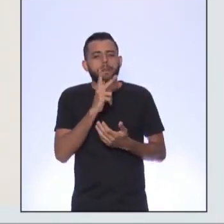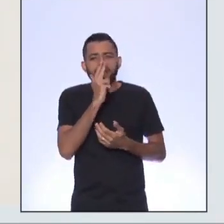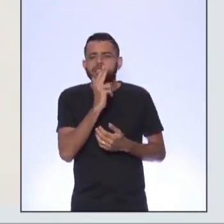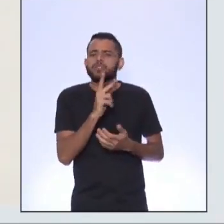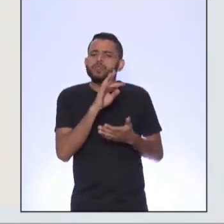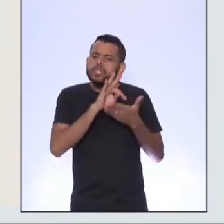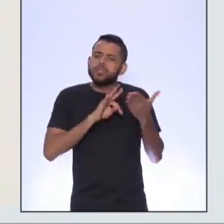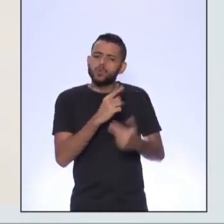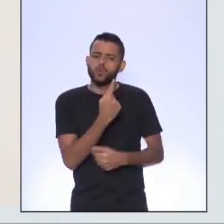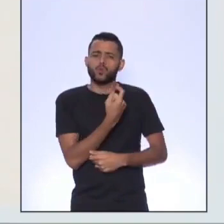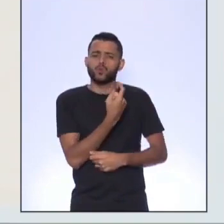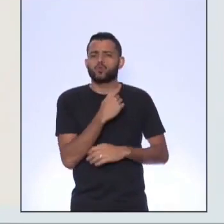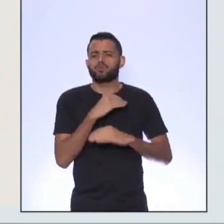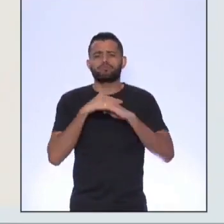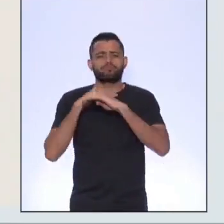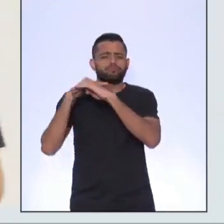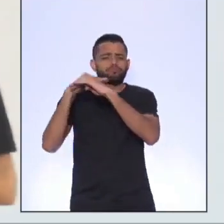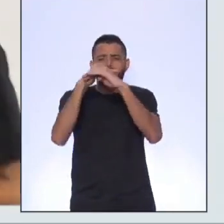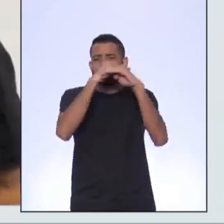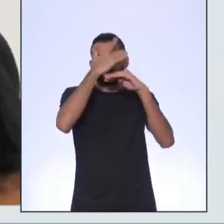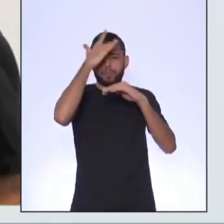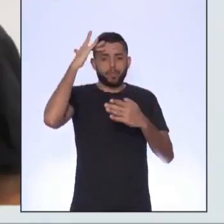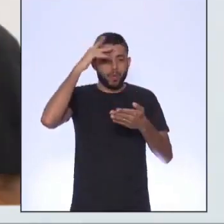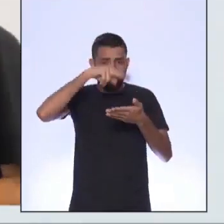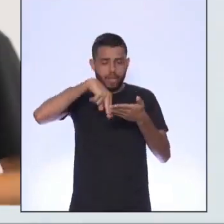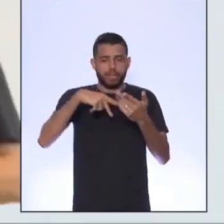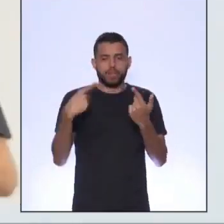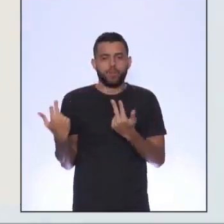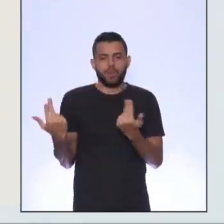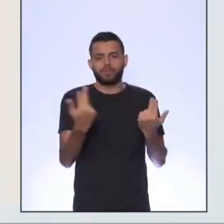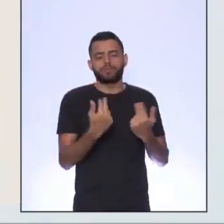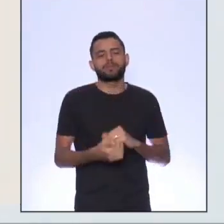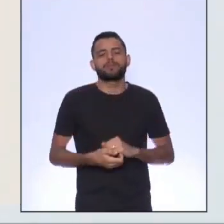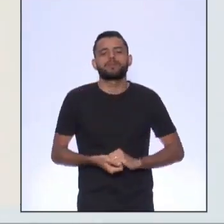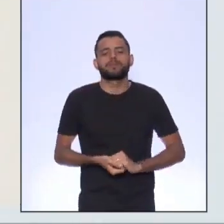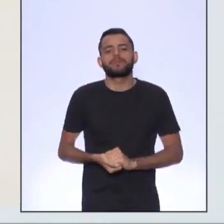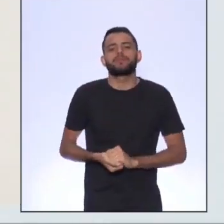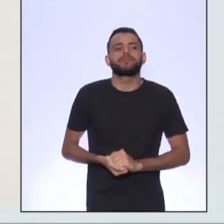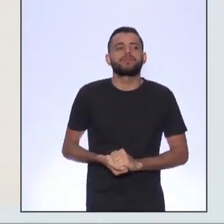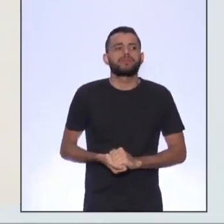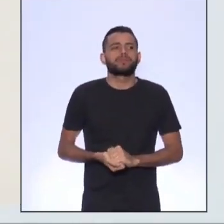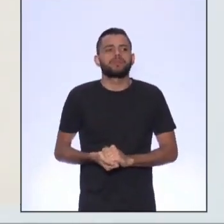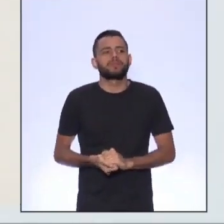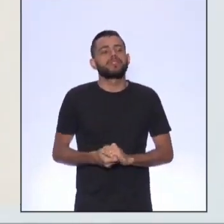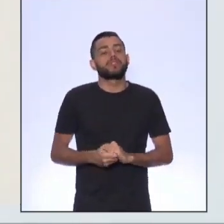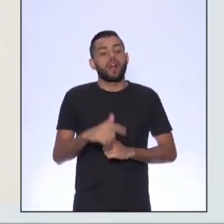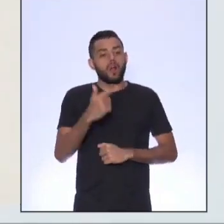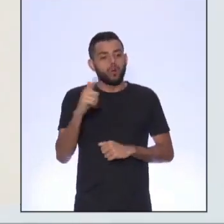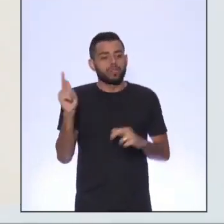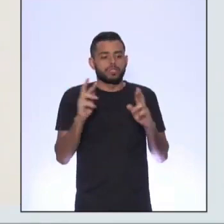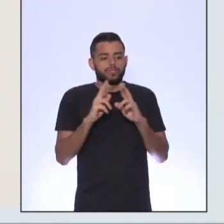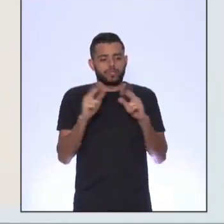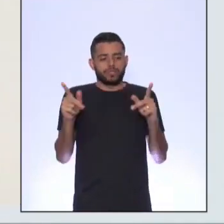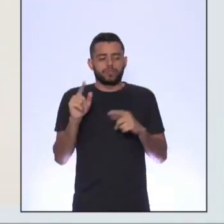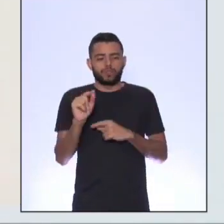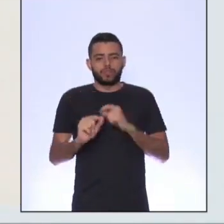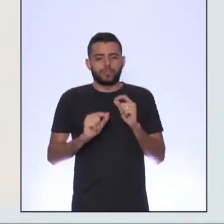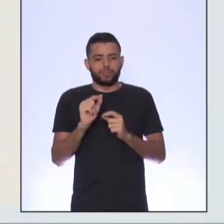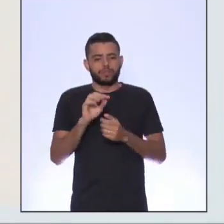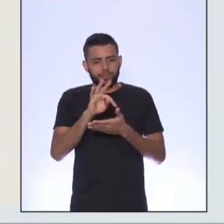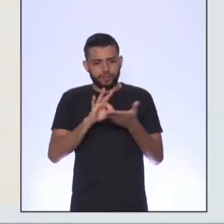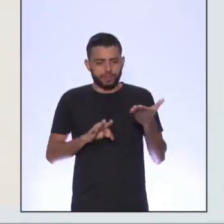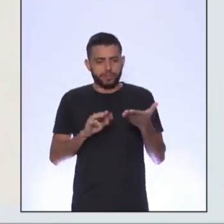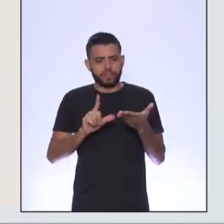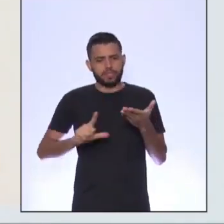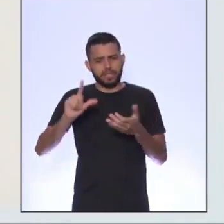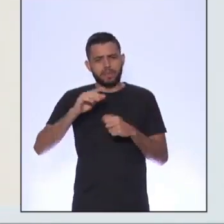único, universal, para todos entenderem do mesmo jeito. E finalmente, e essa talvez seja a grande diferença, né, que faz o texto literário ser